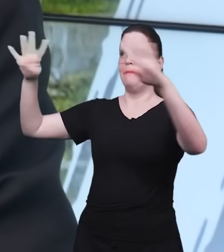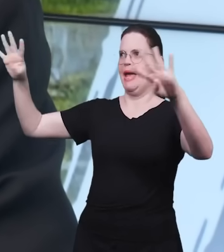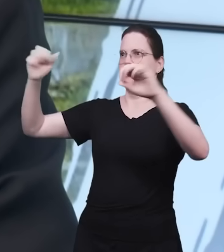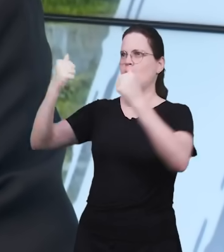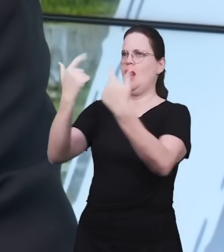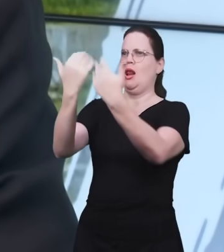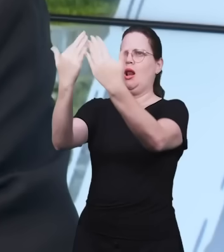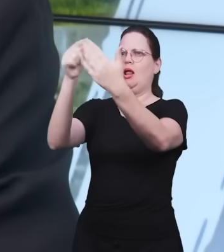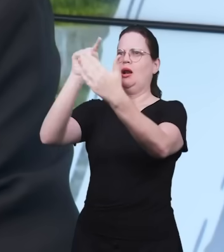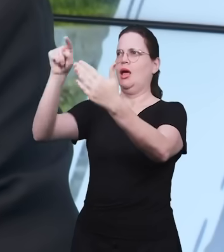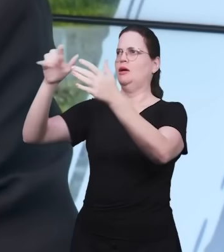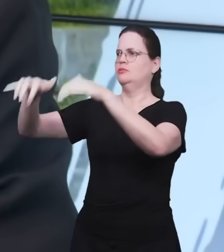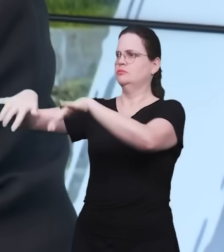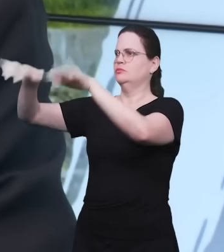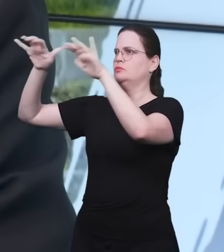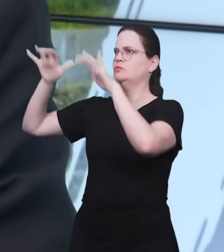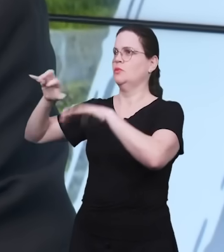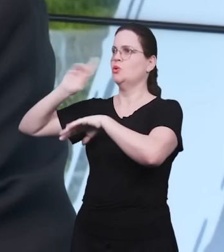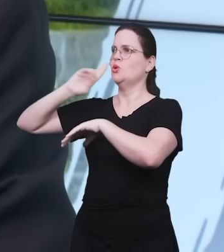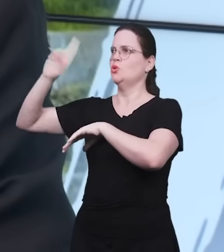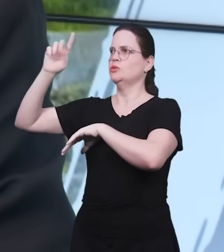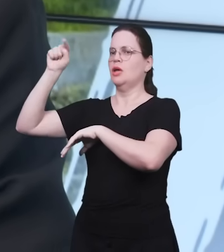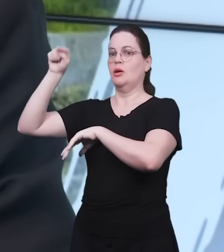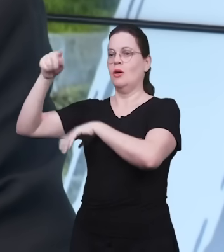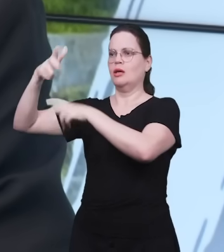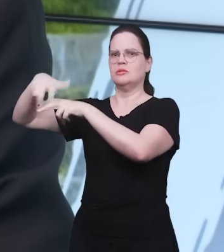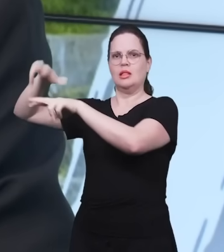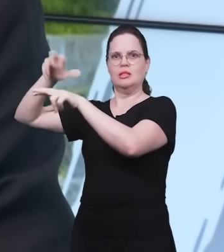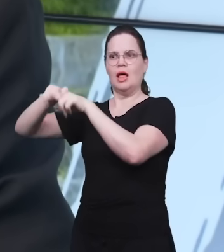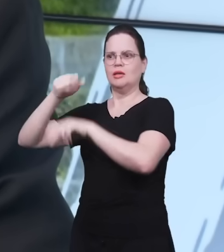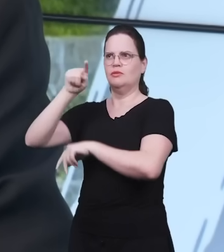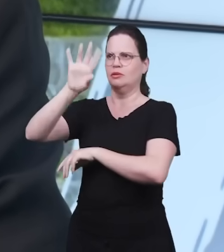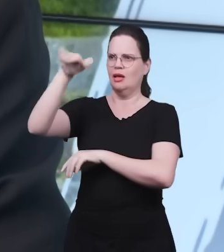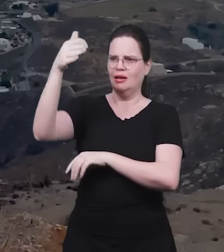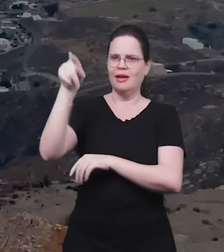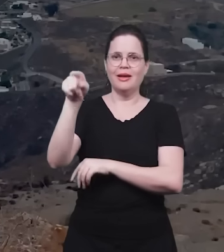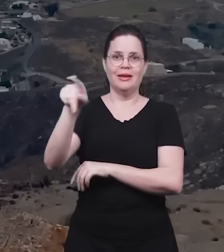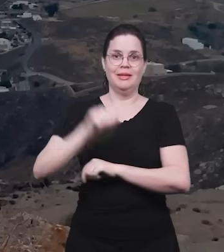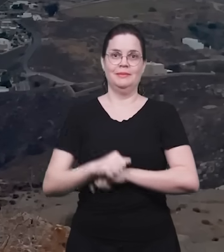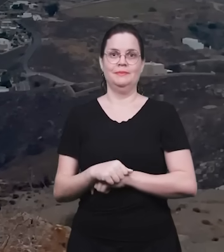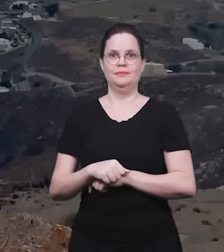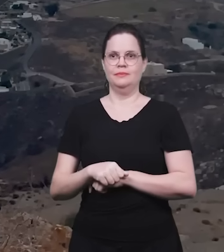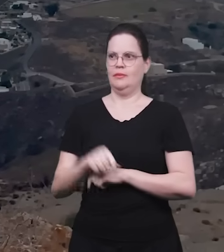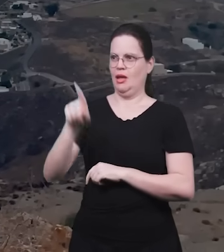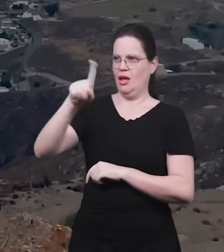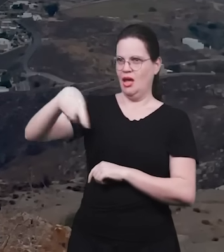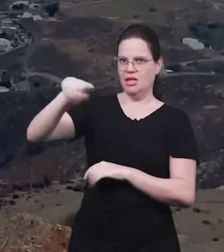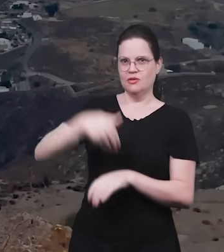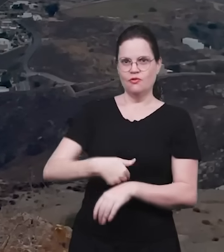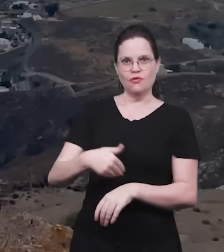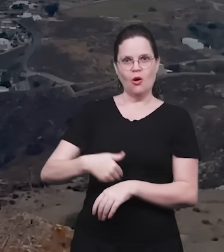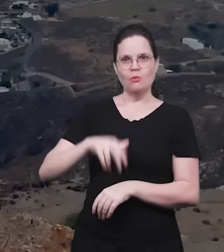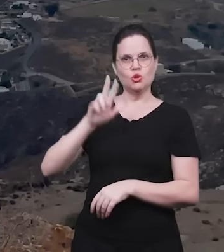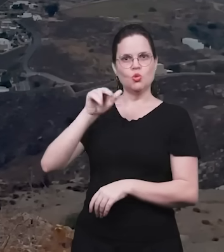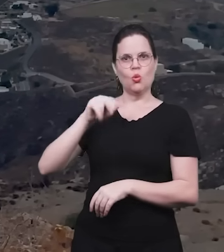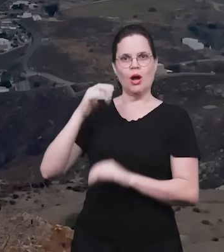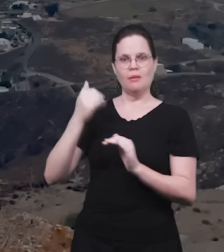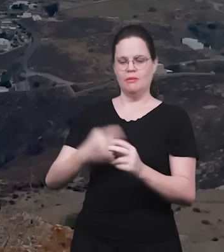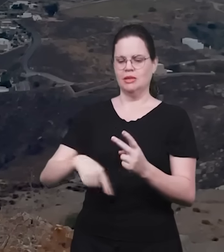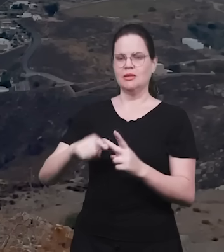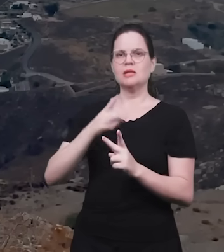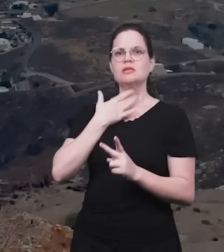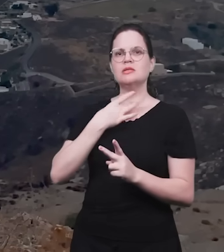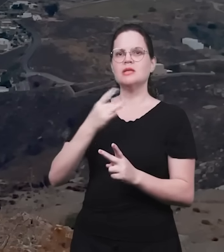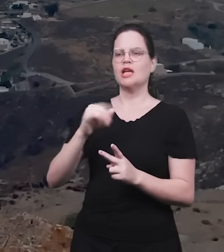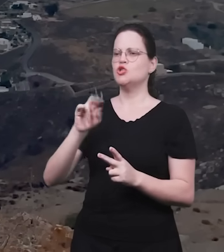glória, o Senhor no seu trono, honrando os mártires. O Senhor diz assim, nunca mais terão fome, nunca mais